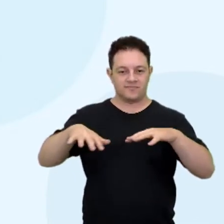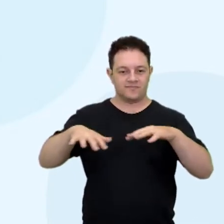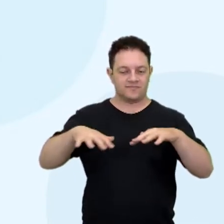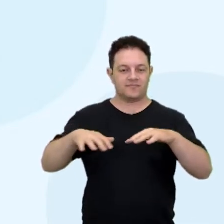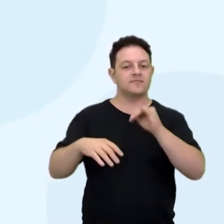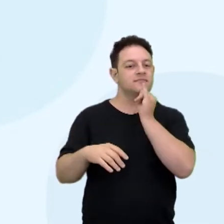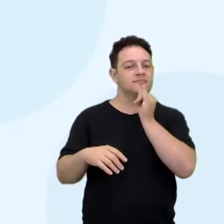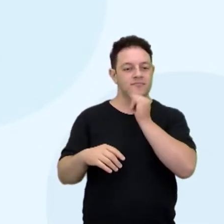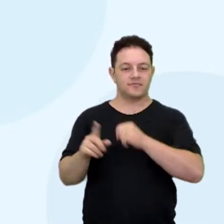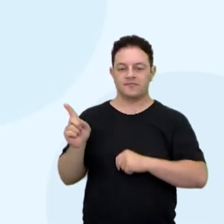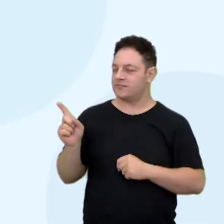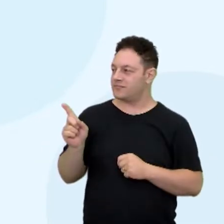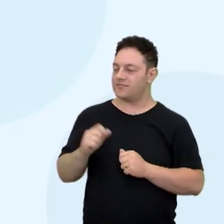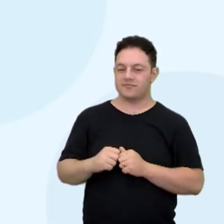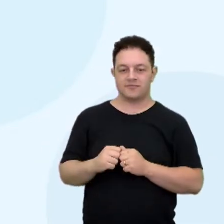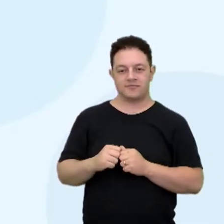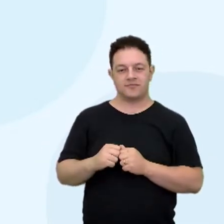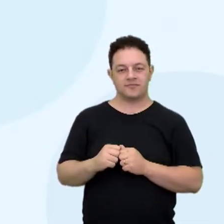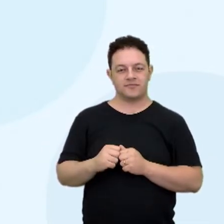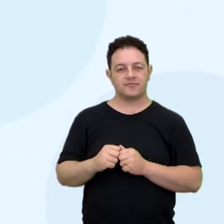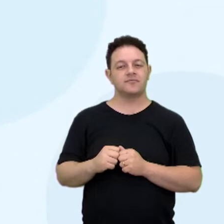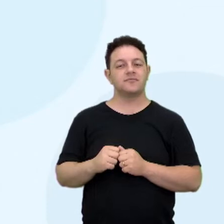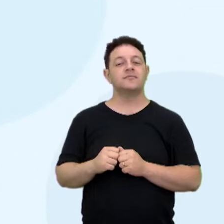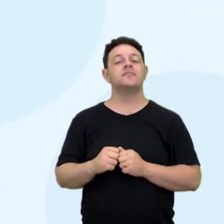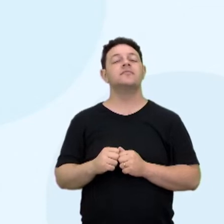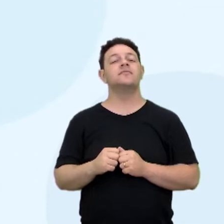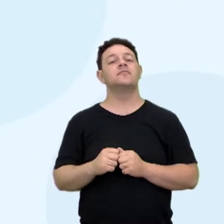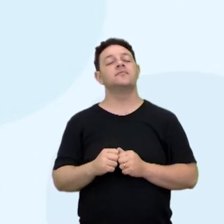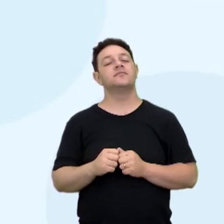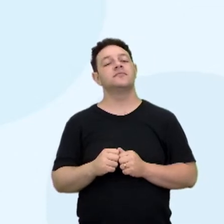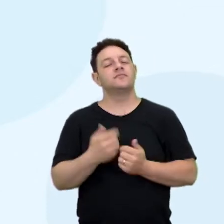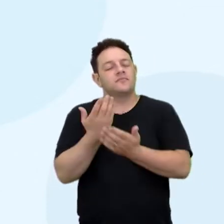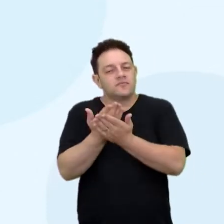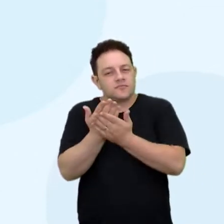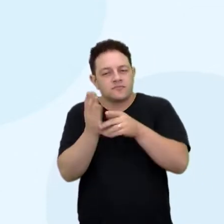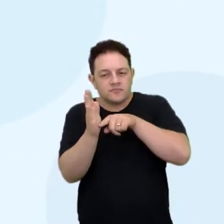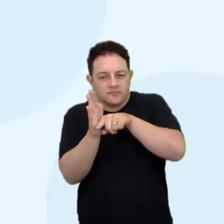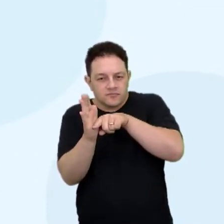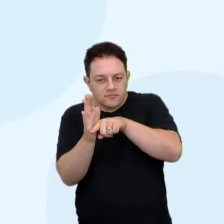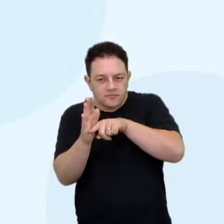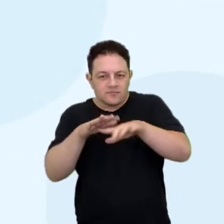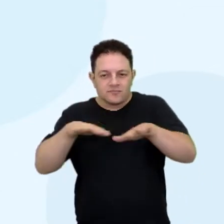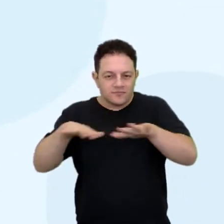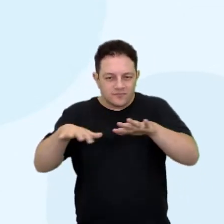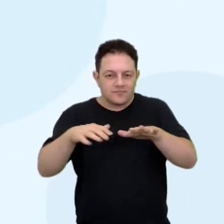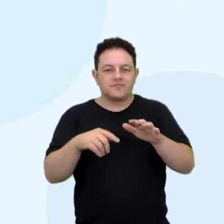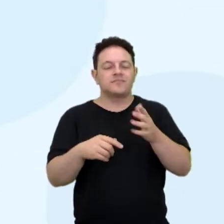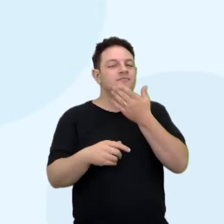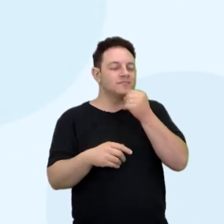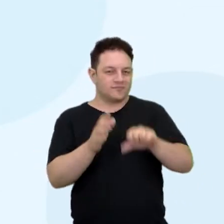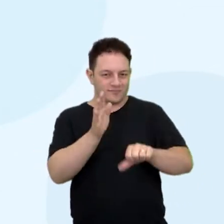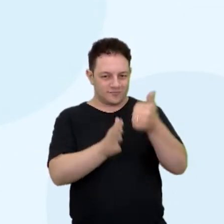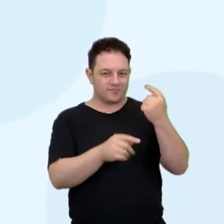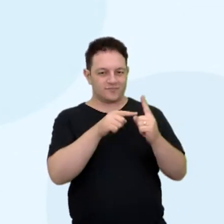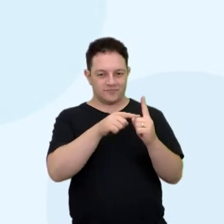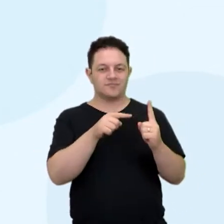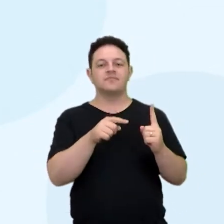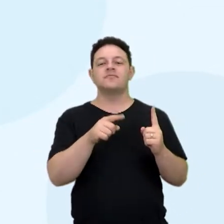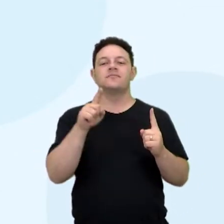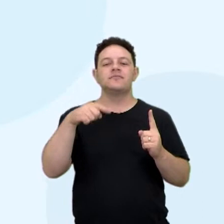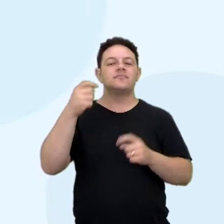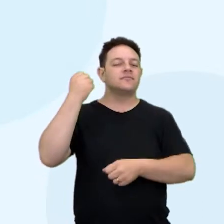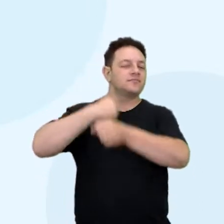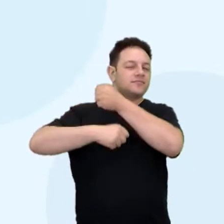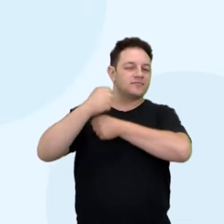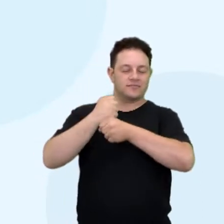o terremoto aí, um dos terremotos que foram aí estudados e analisados por esse primeiro sismógrafo aconteceu no ano